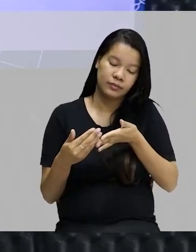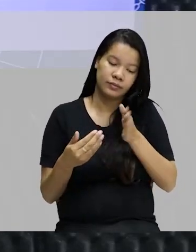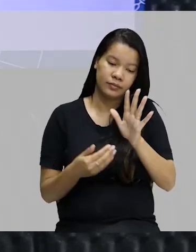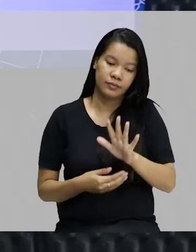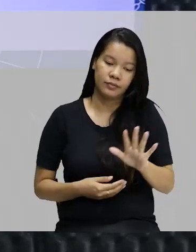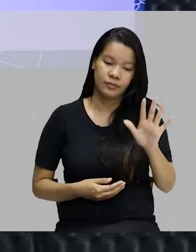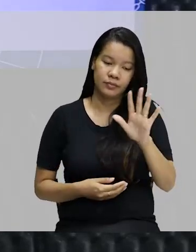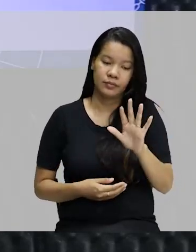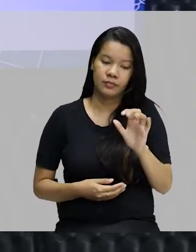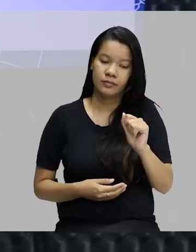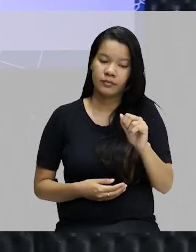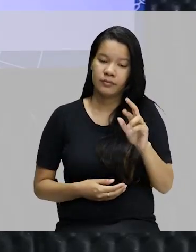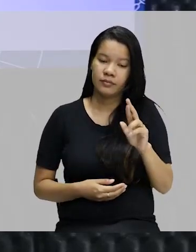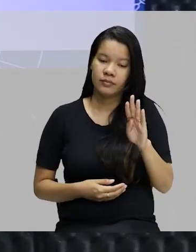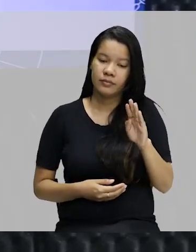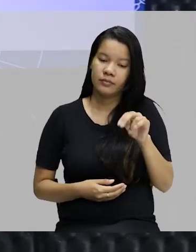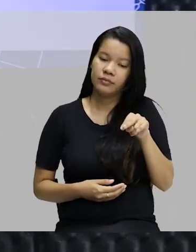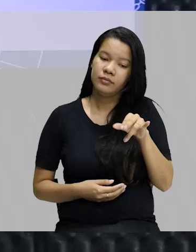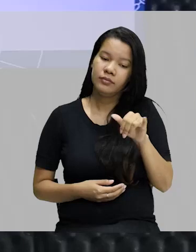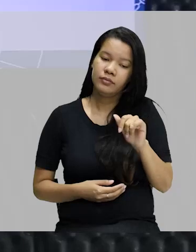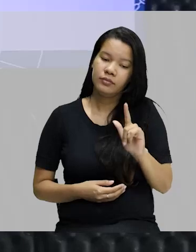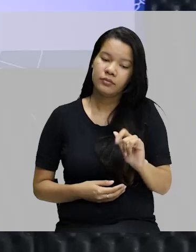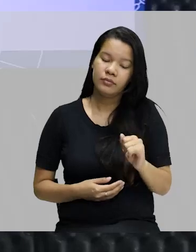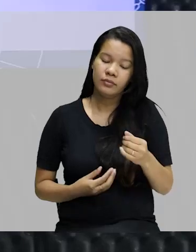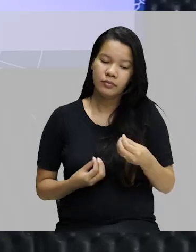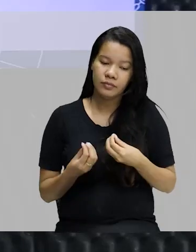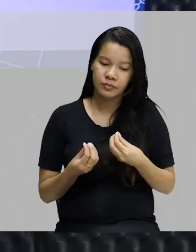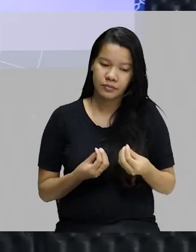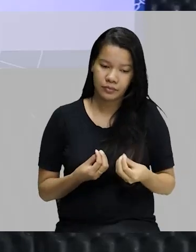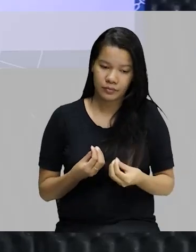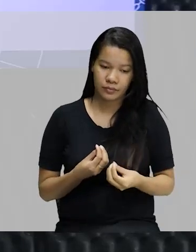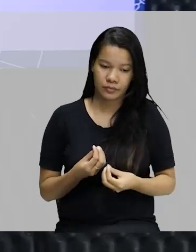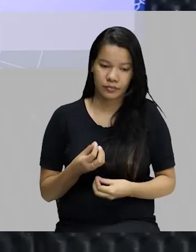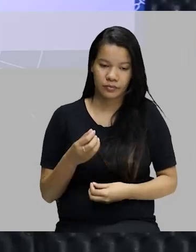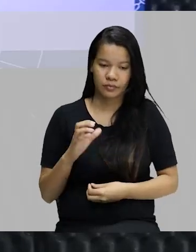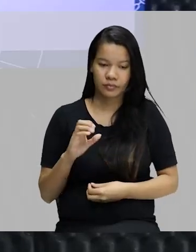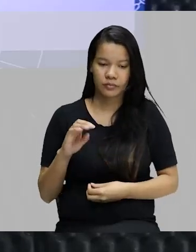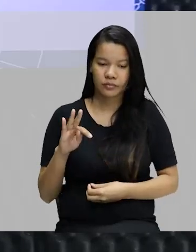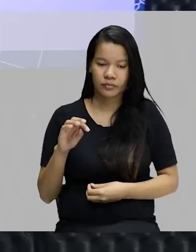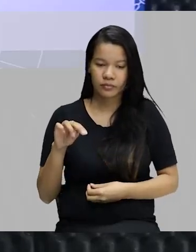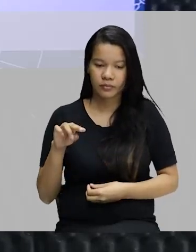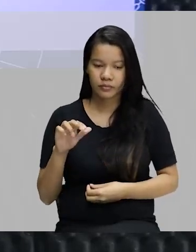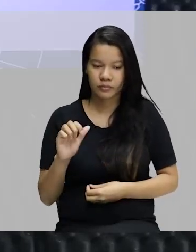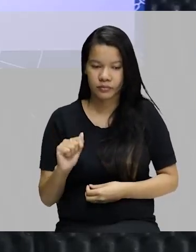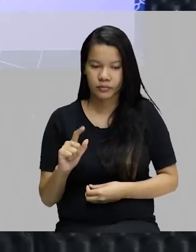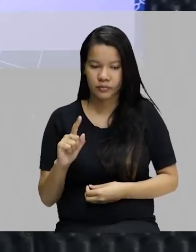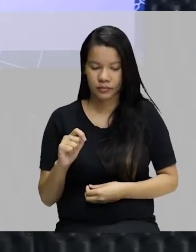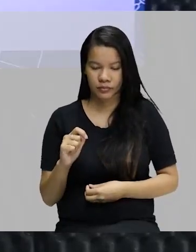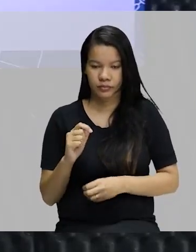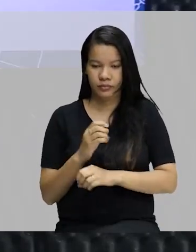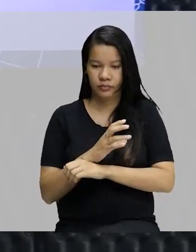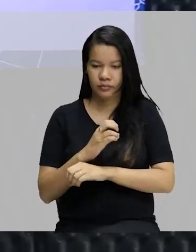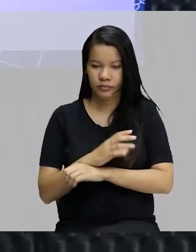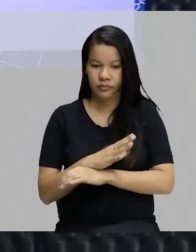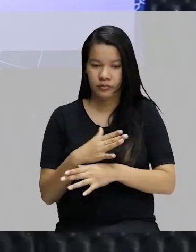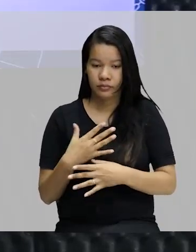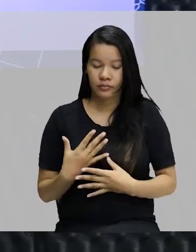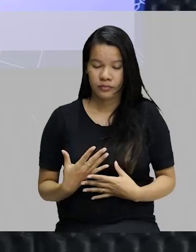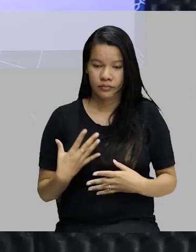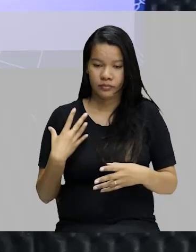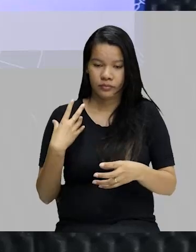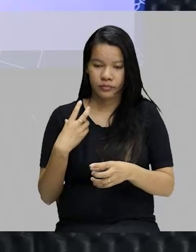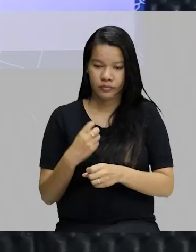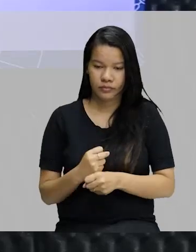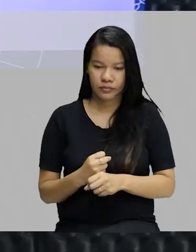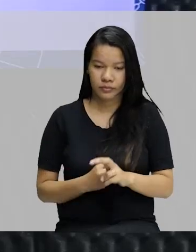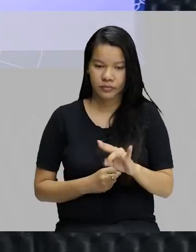carbonila. E aí, como a acetona tem a carbonila entre carbonos, certo? Então, o resultado vai